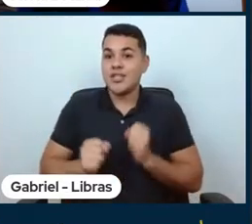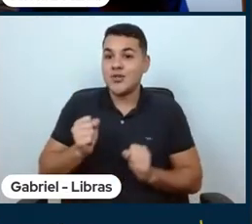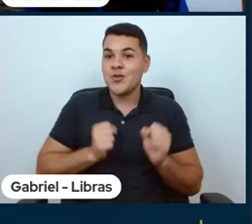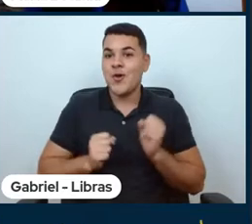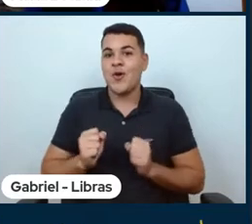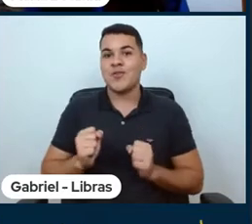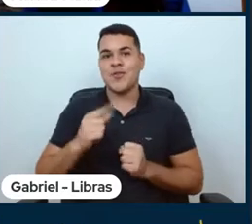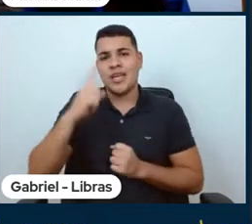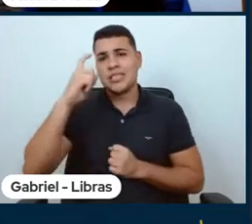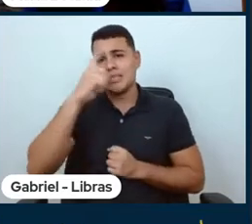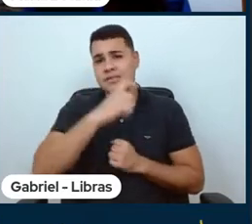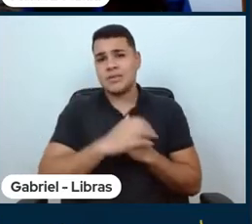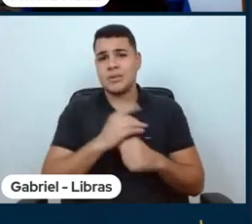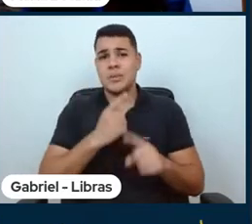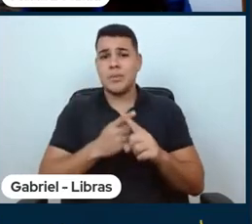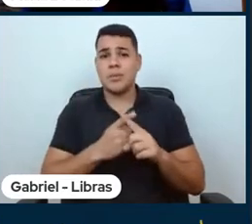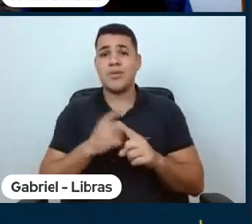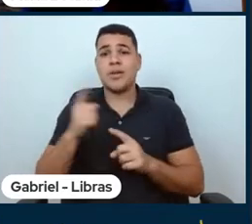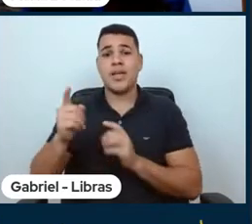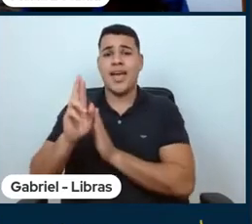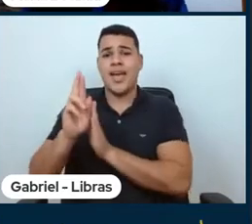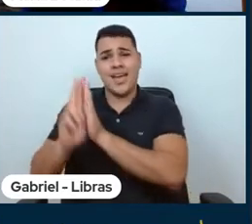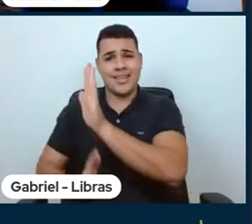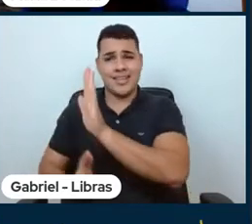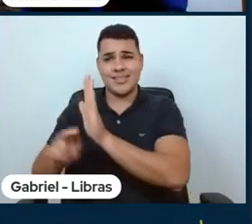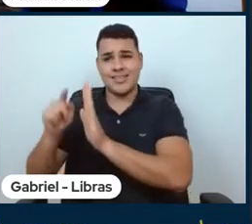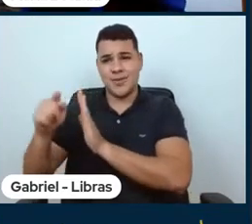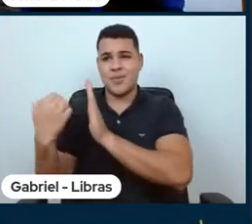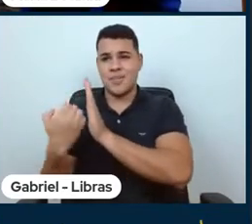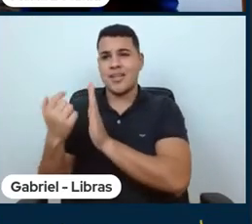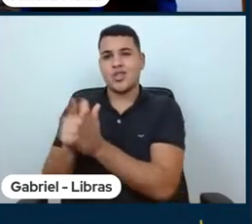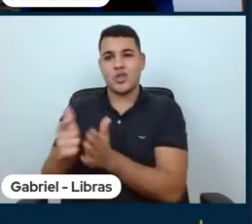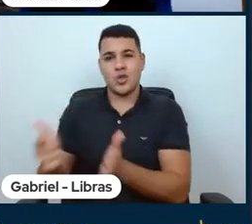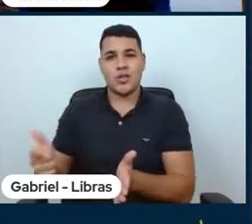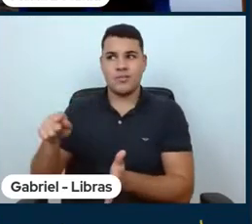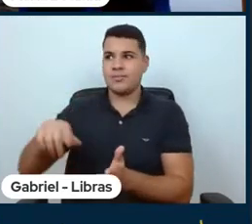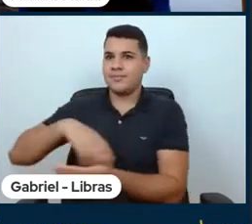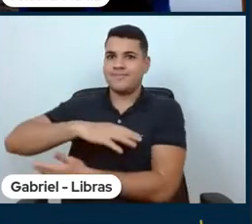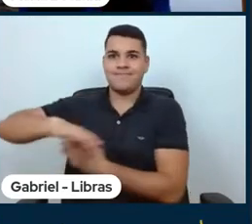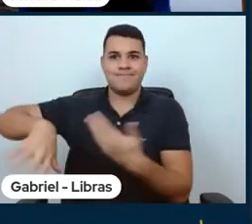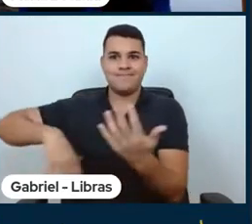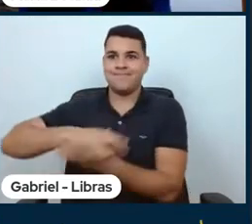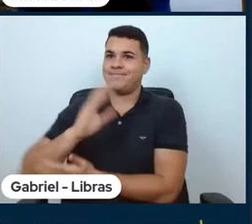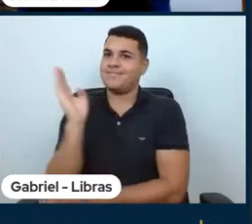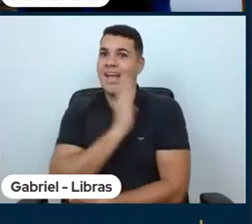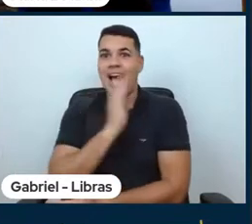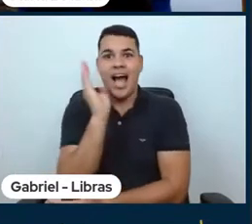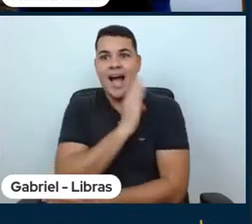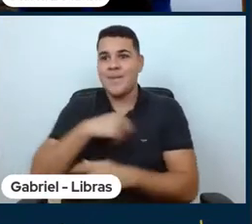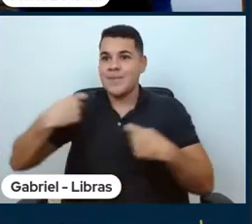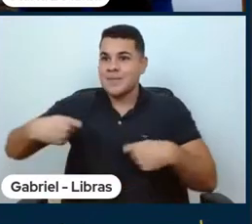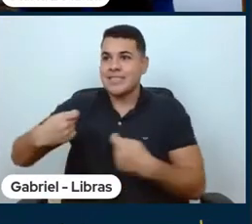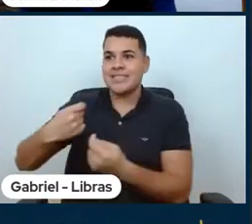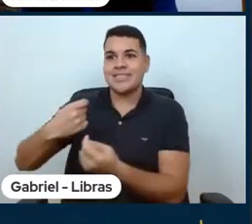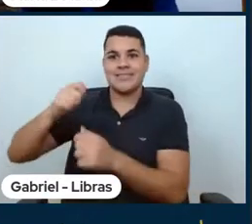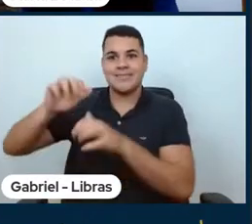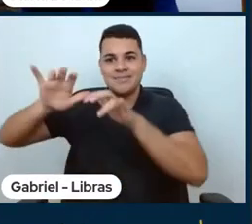porque um ritmo de redação é tipo insano. E aí